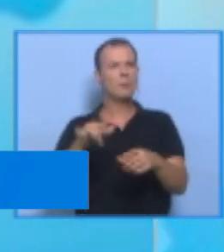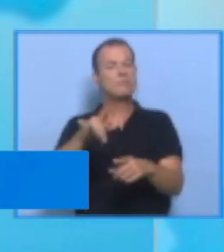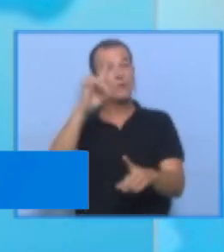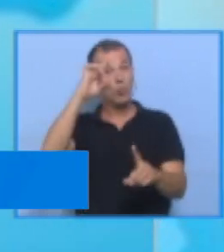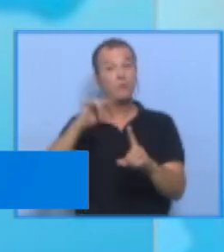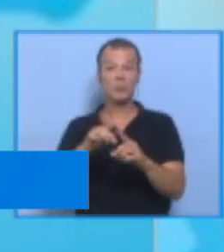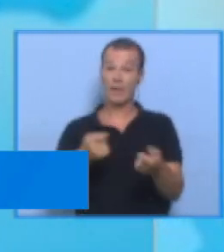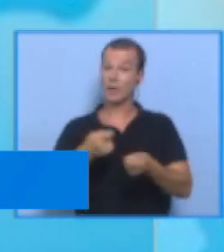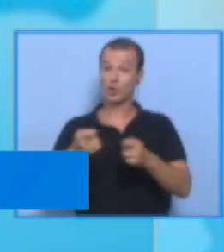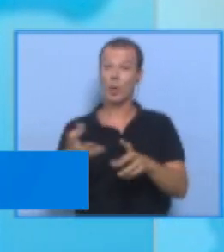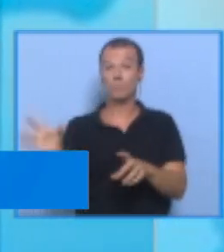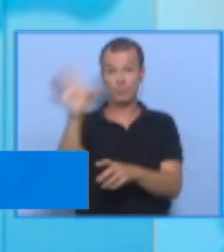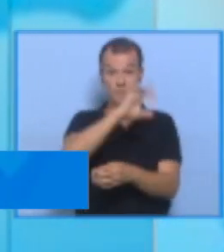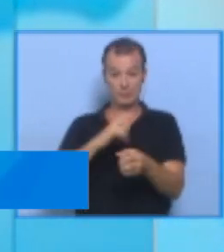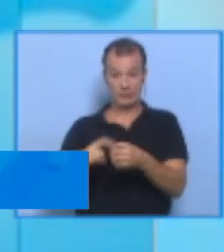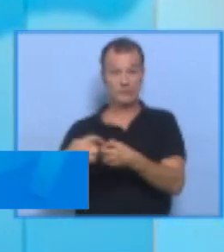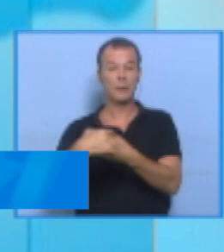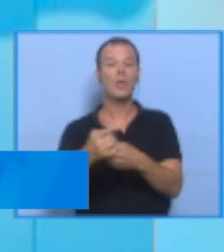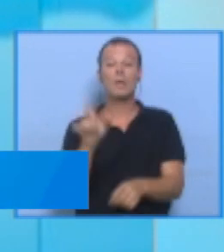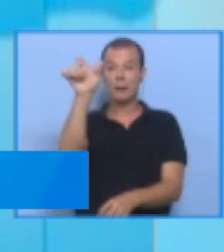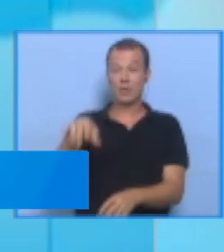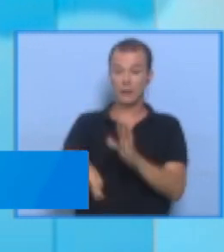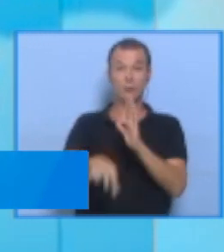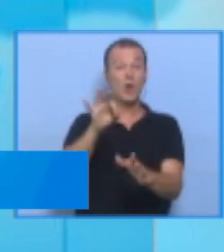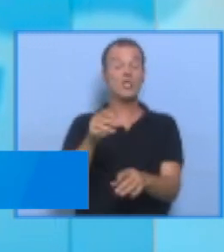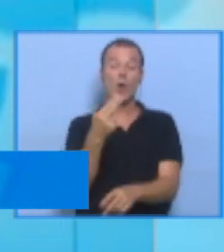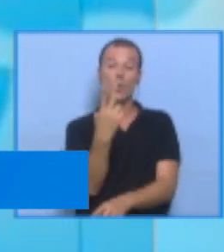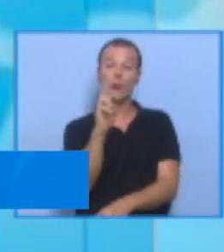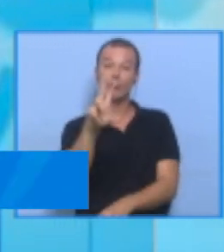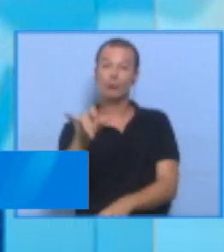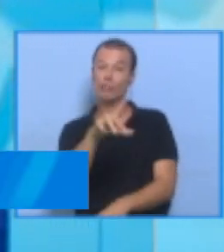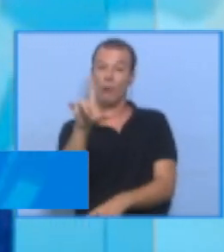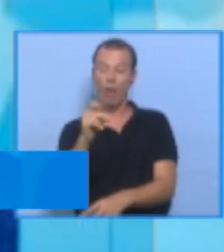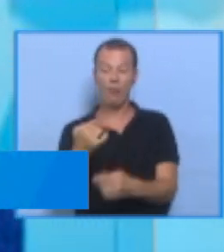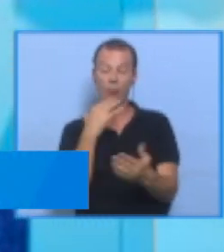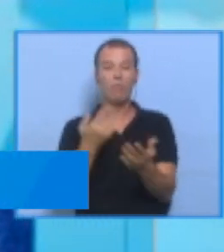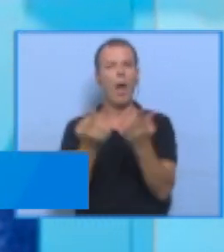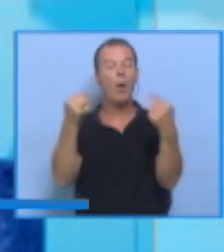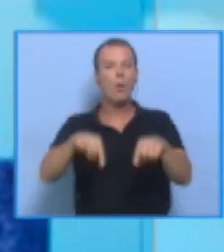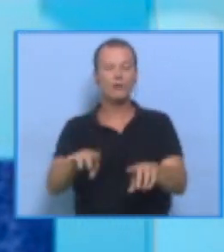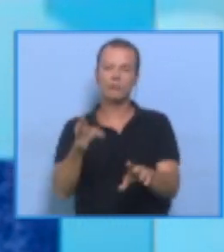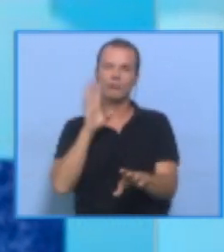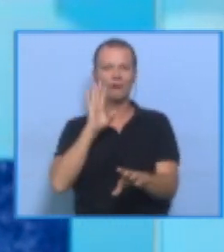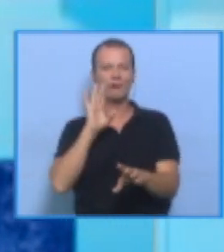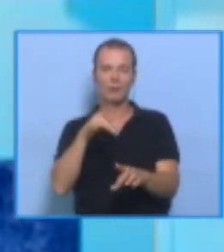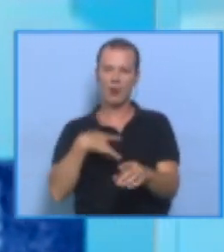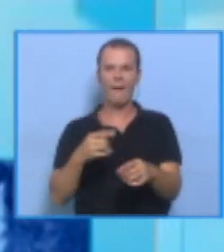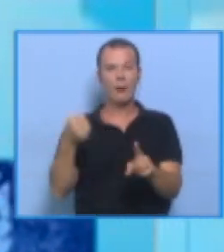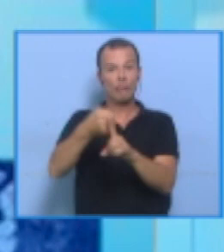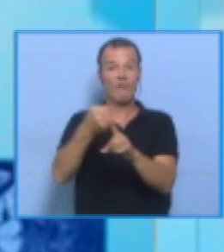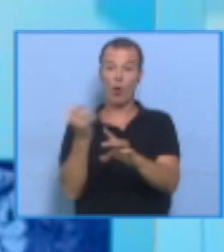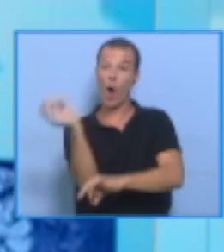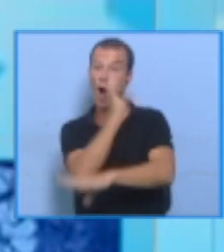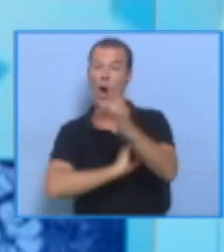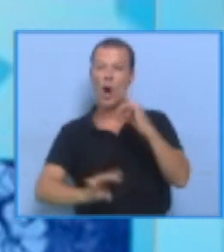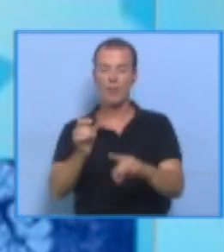dos Estados-membros. A eleição de Ursula von der Leyen leva-nos hoje a olhar os desafios europeus com o